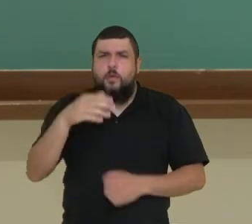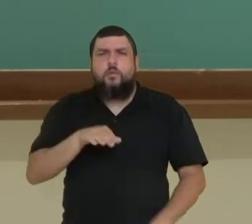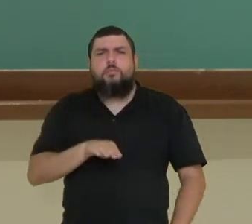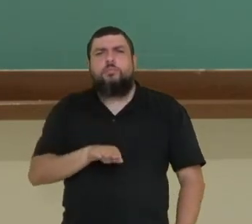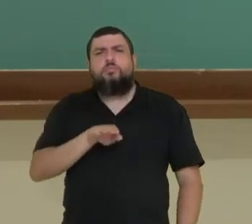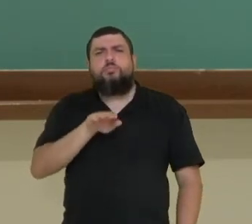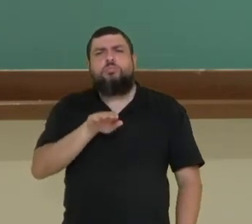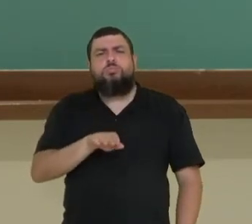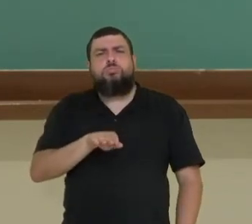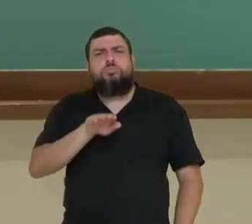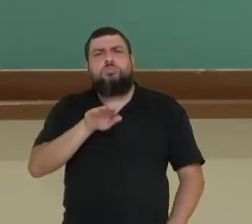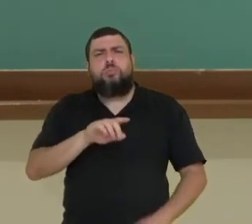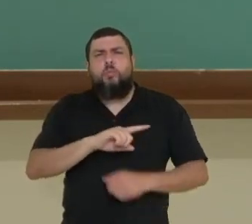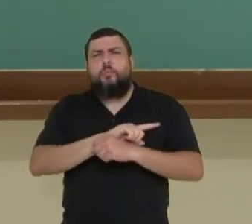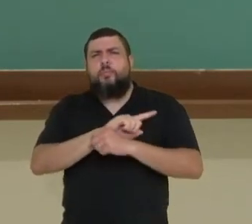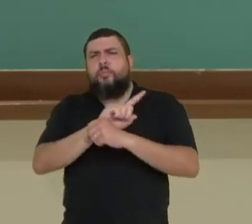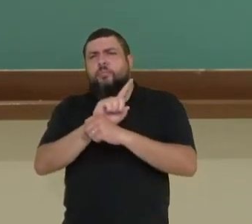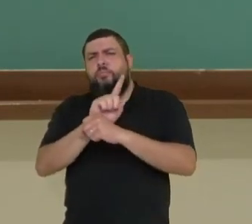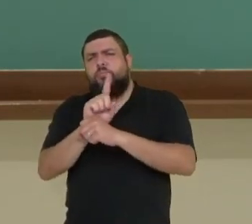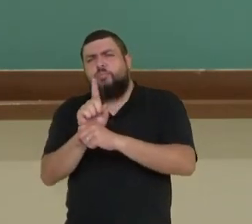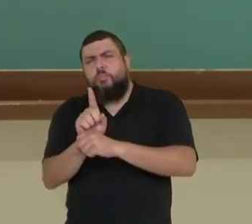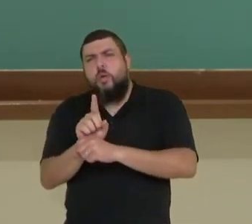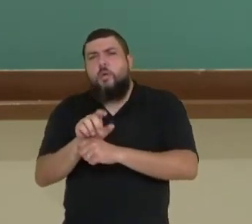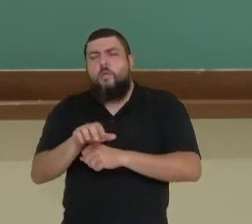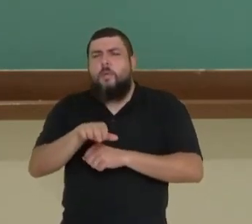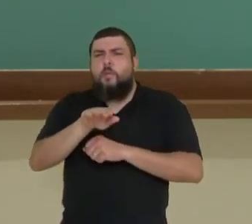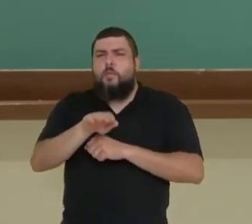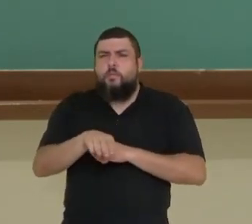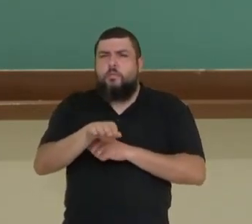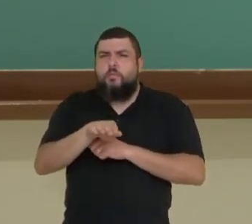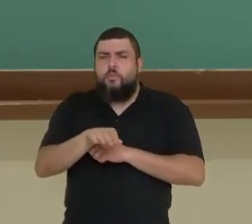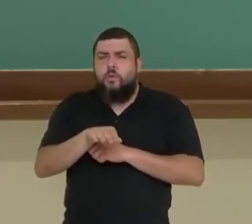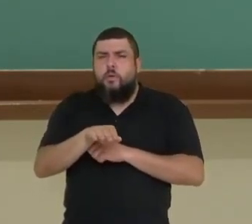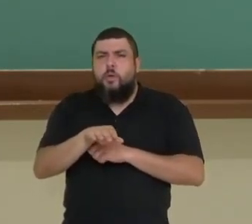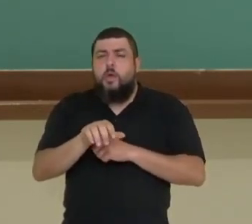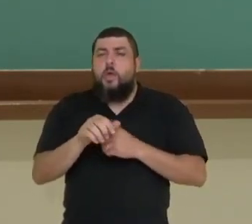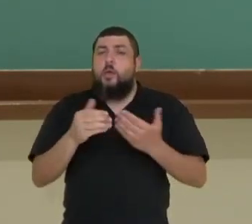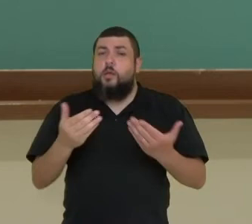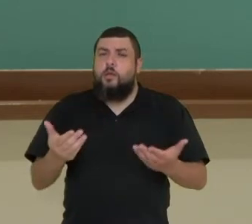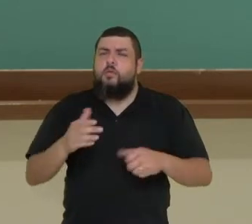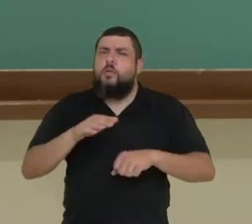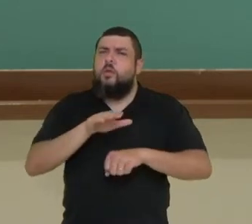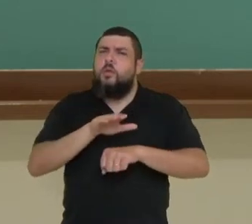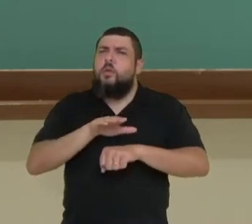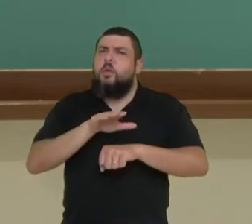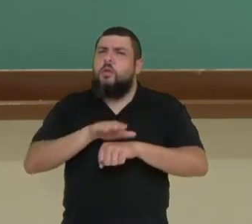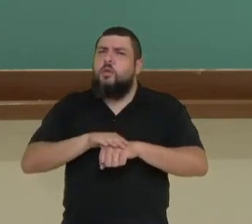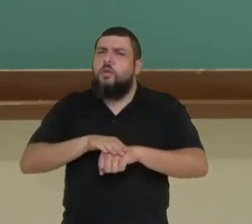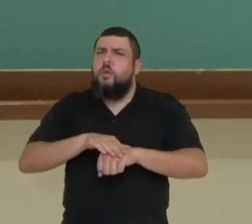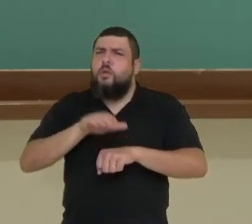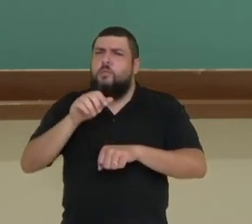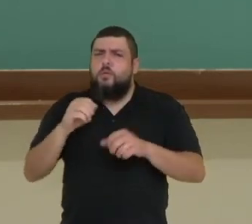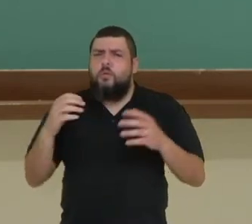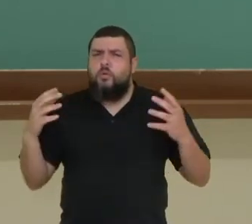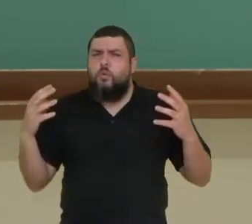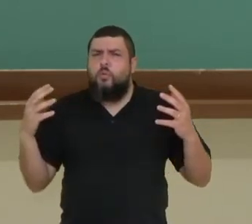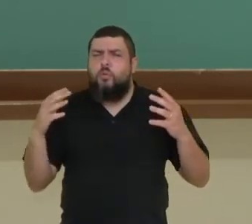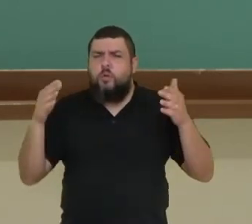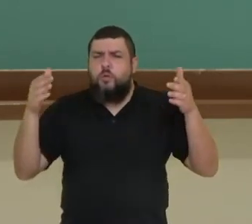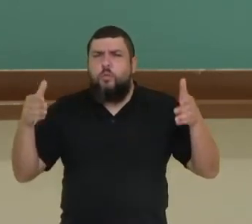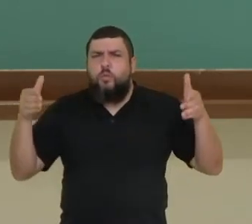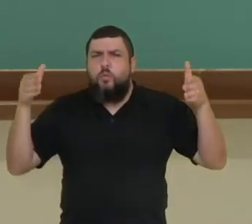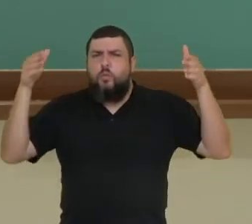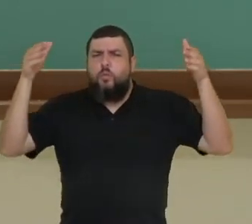velocidades altas, né? Então isso faz com que seja mais rentável, mais eficiente você usar, né, o veículo com tudo